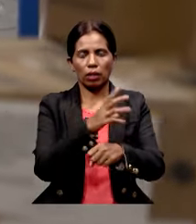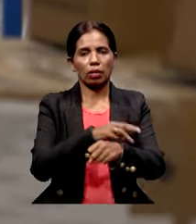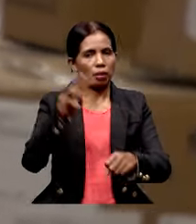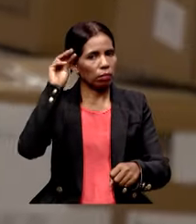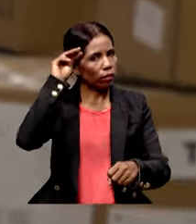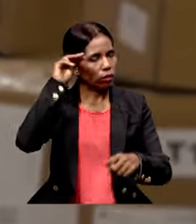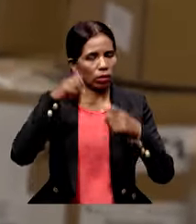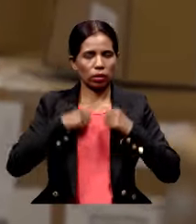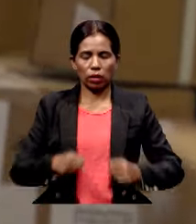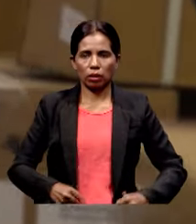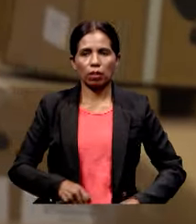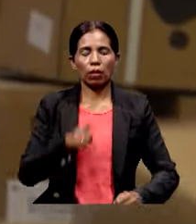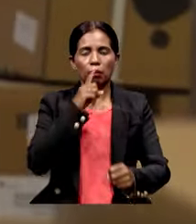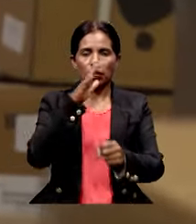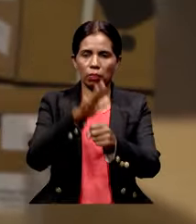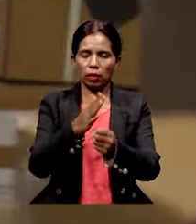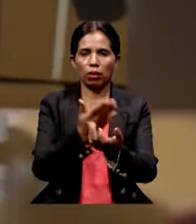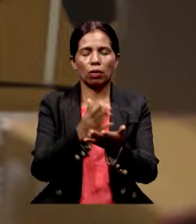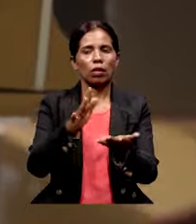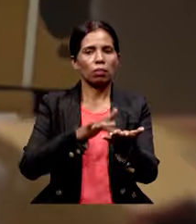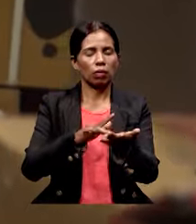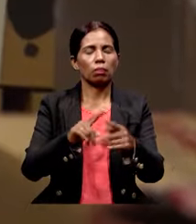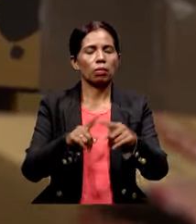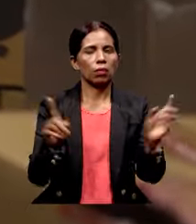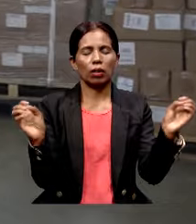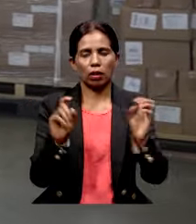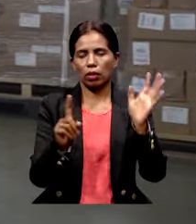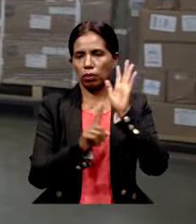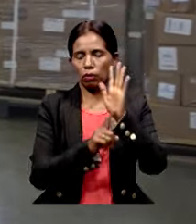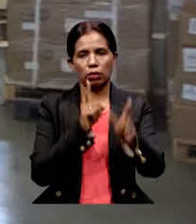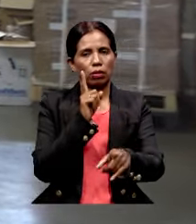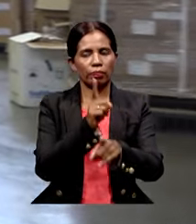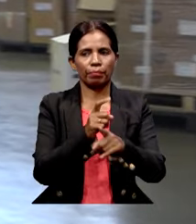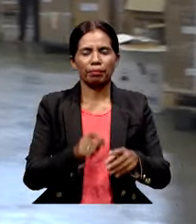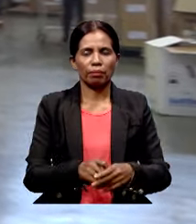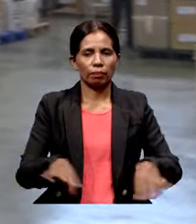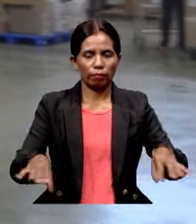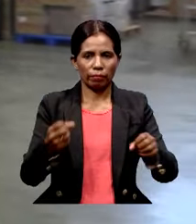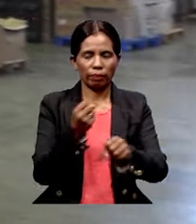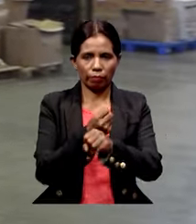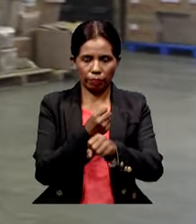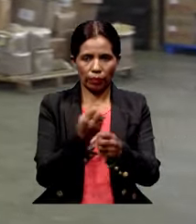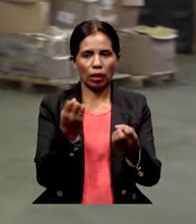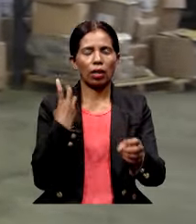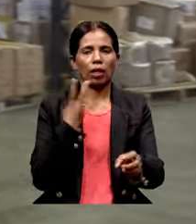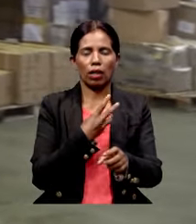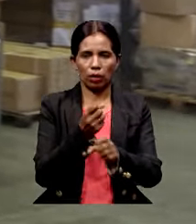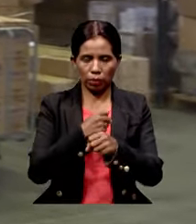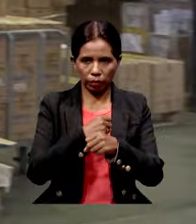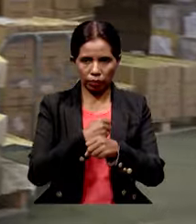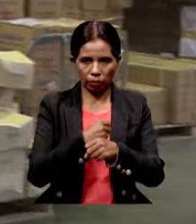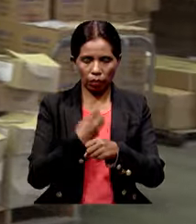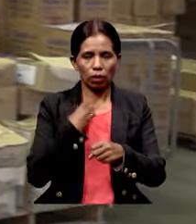Ministério Saúde promete compra em Moruk mas be realidade la iha. Esforço barak halo hela e baoen